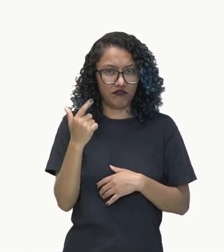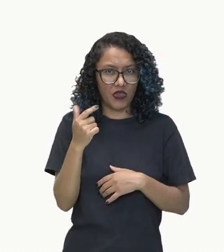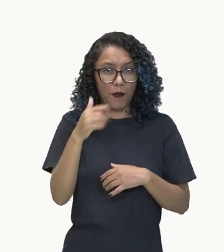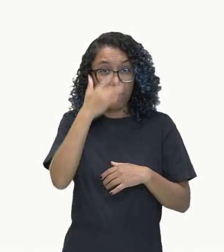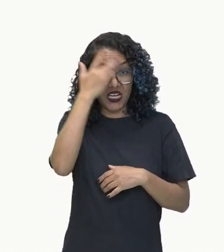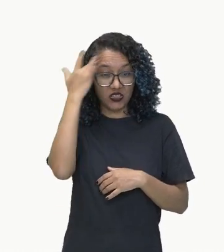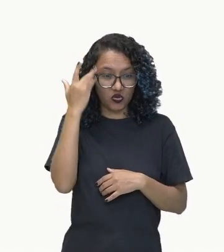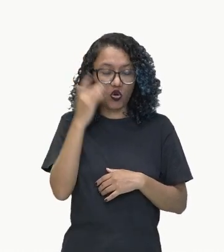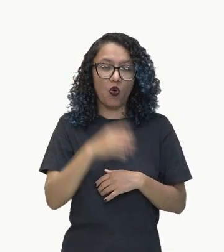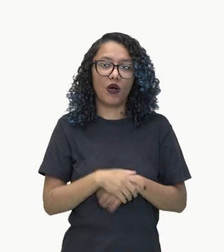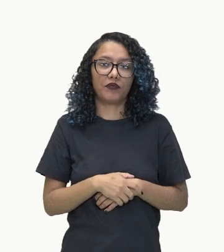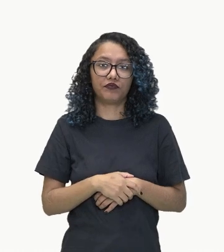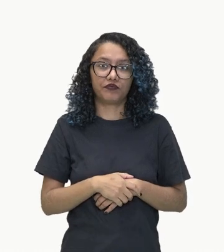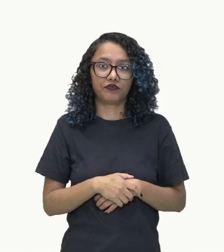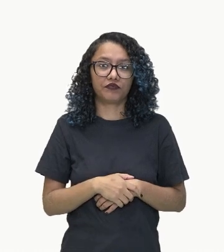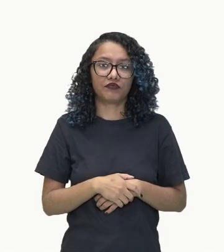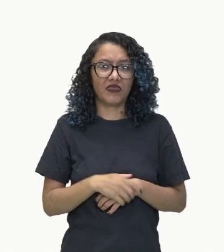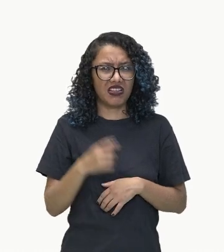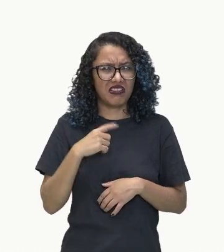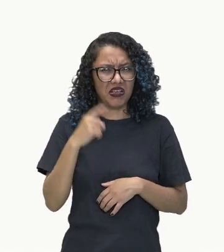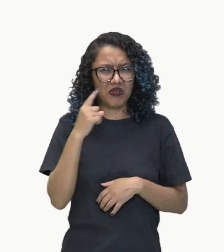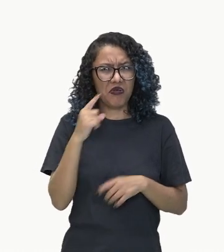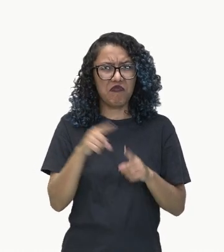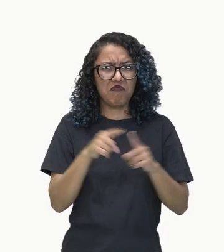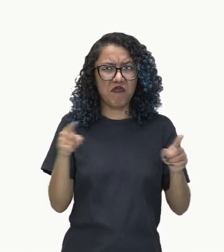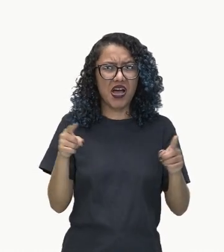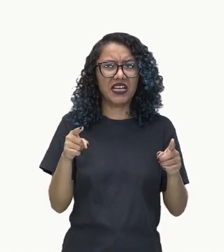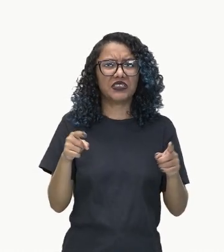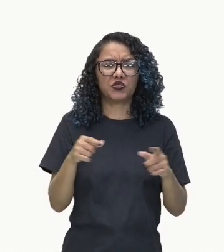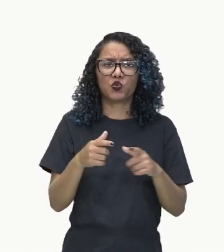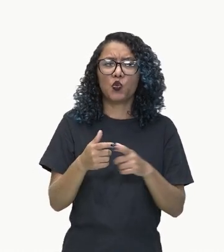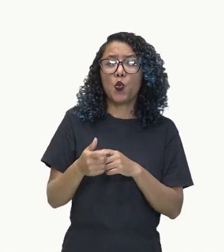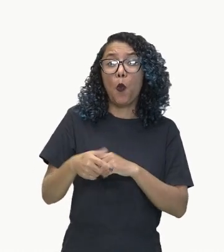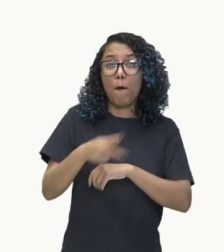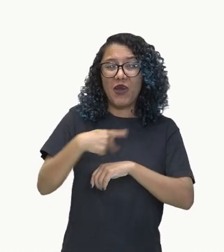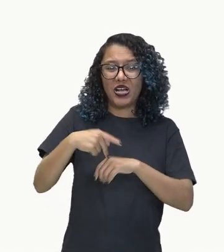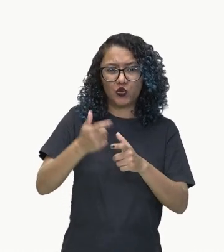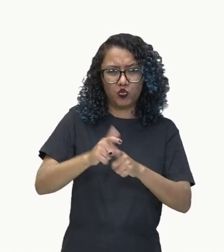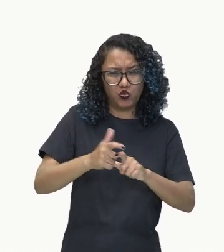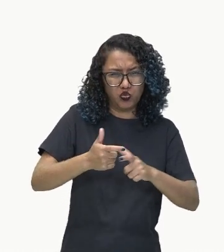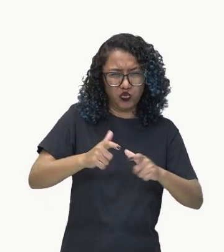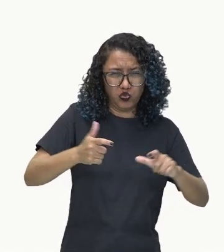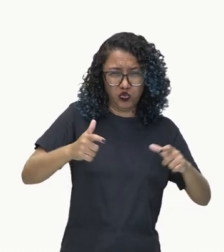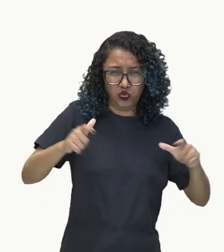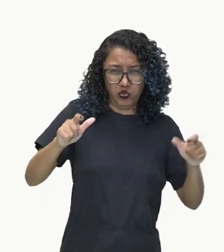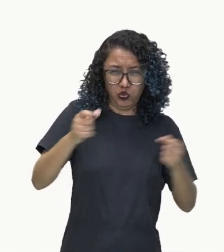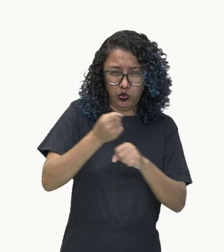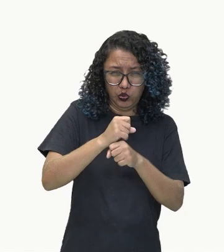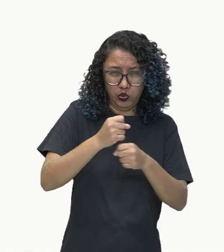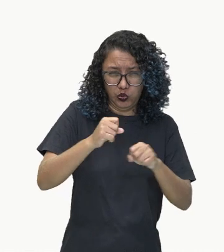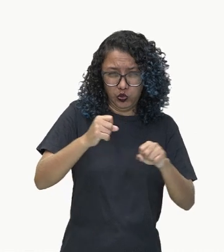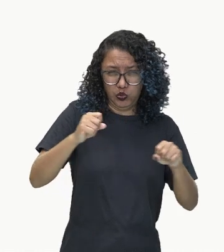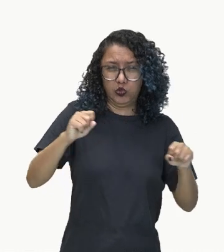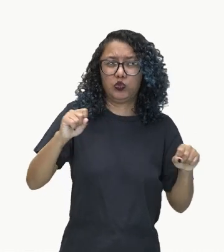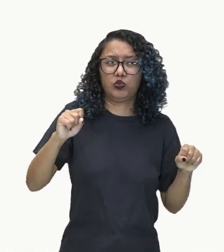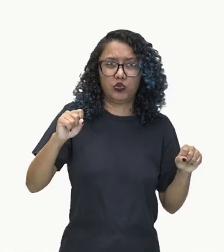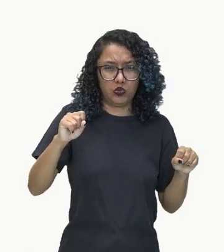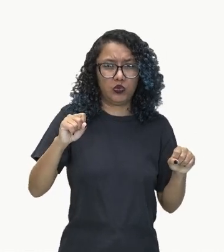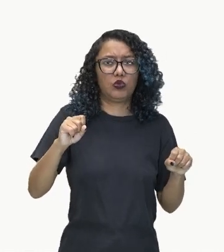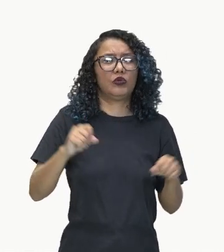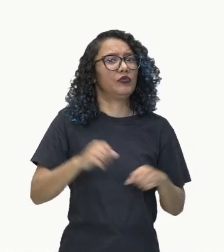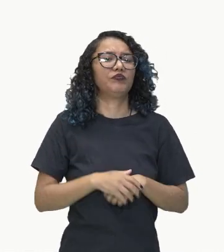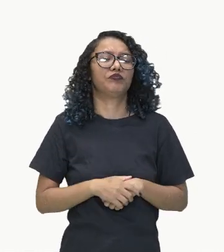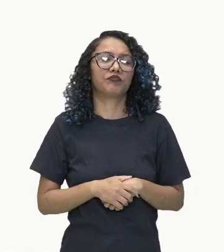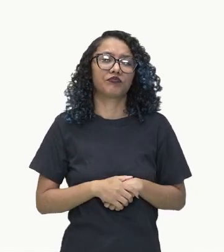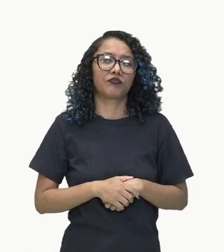temos um território muito grande, né? Mais de 9 milhões de território. Faz com que seja considerado